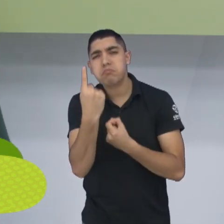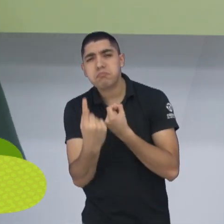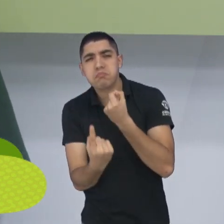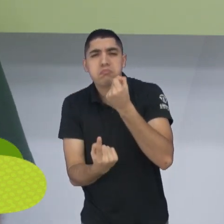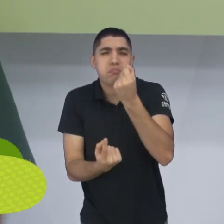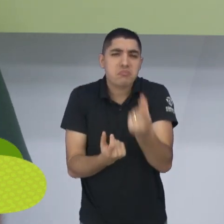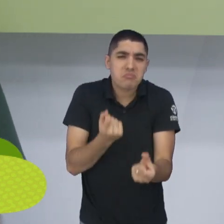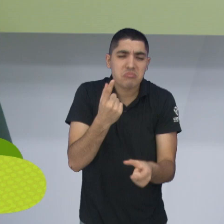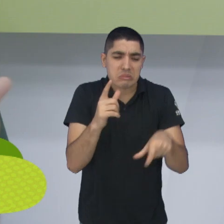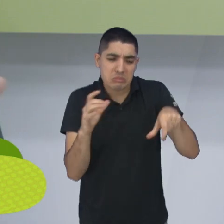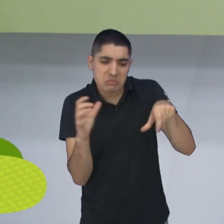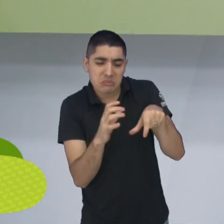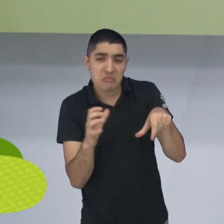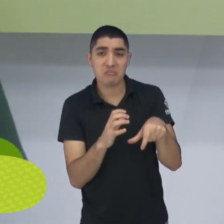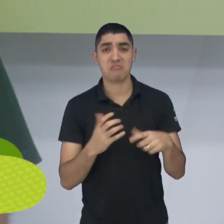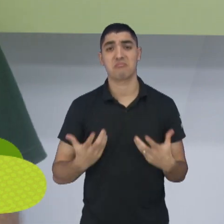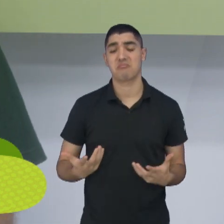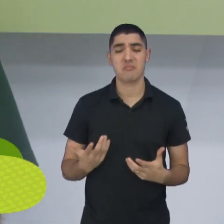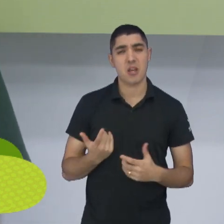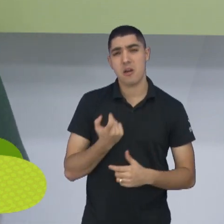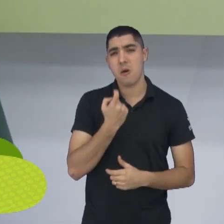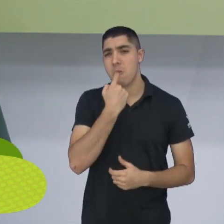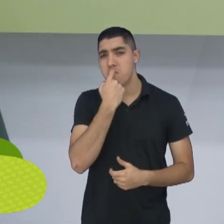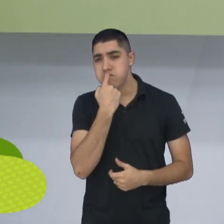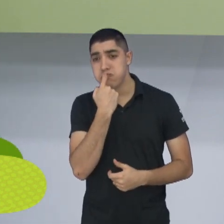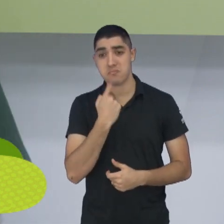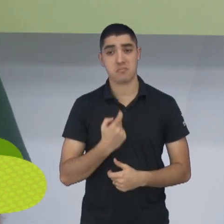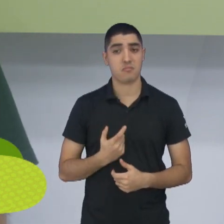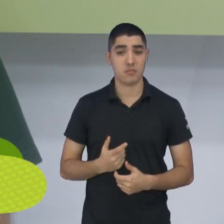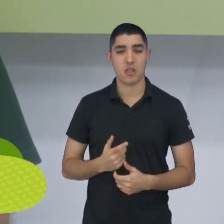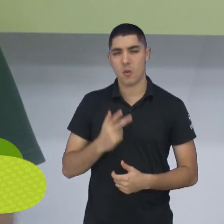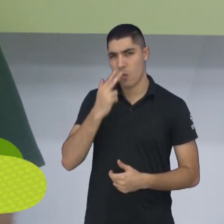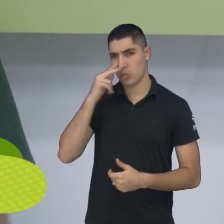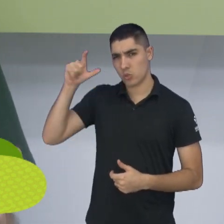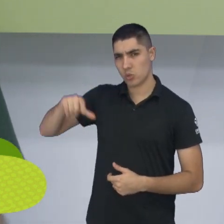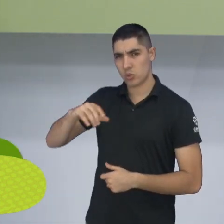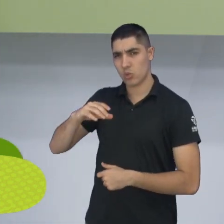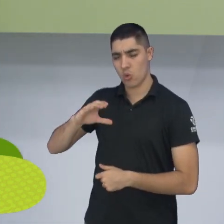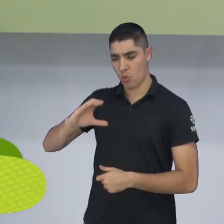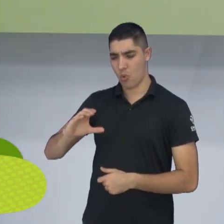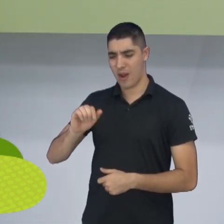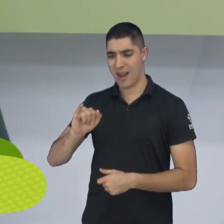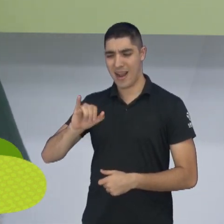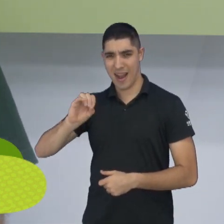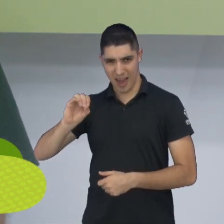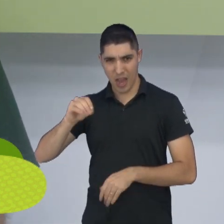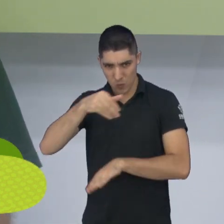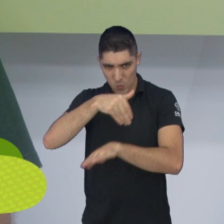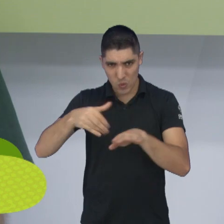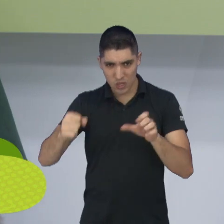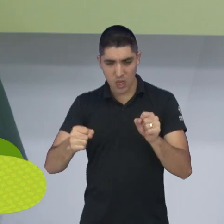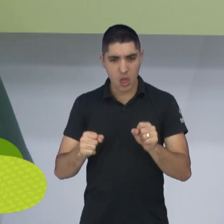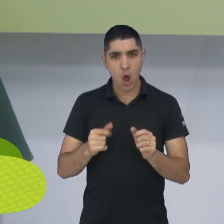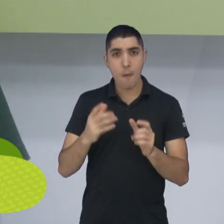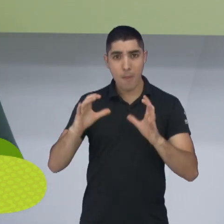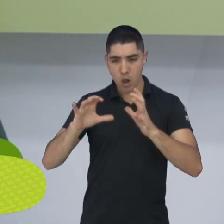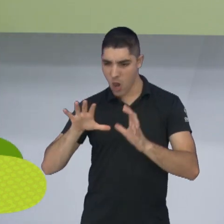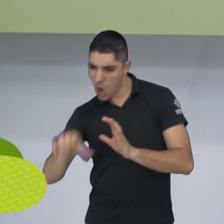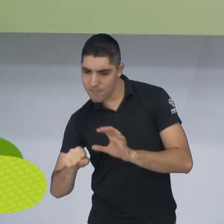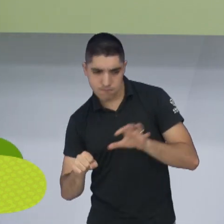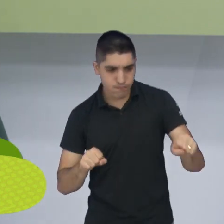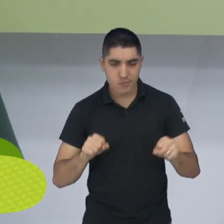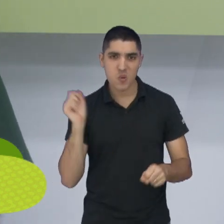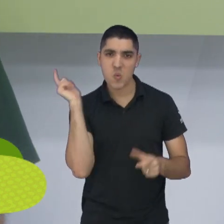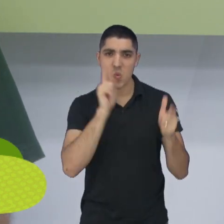a assustar o zagueiro do São José, cortou antes, acho que foi o Caio César, no lançamento do atacante. E aí o São José chegou